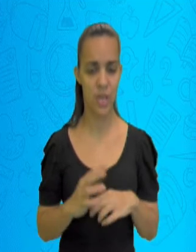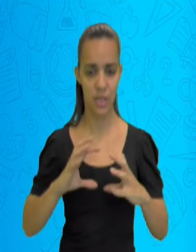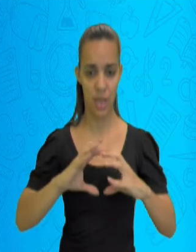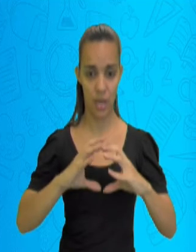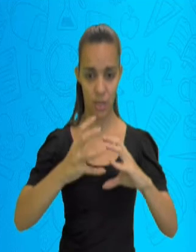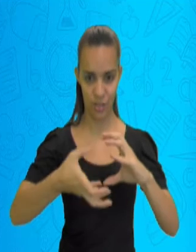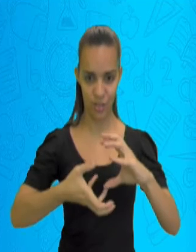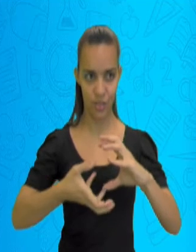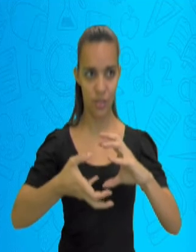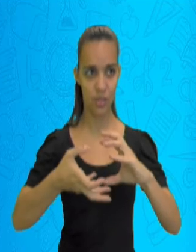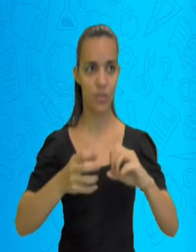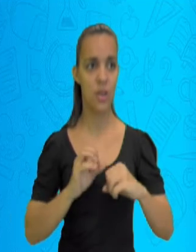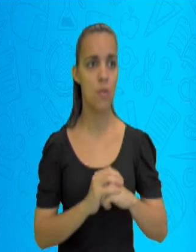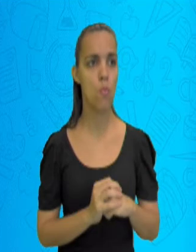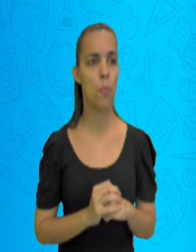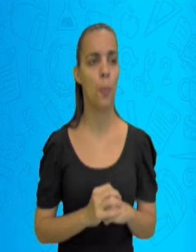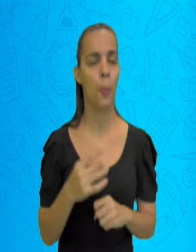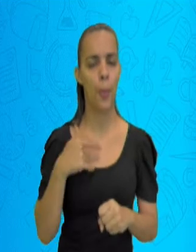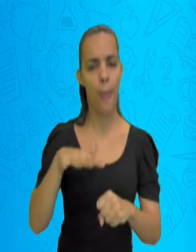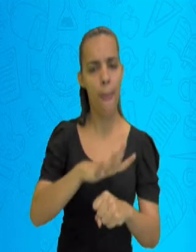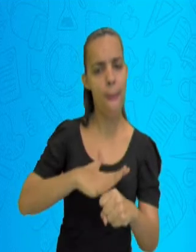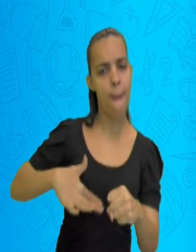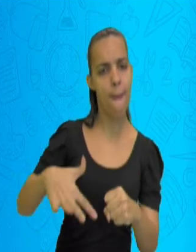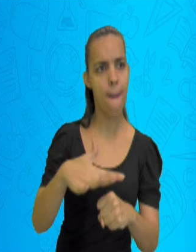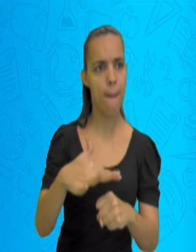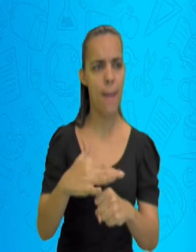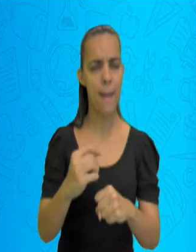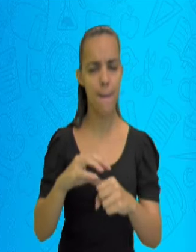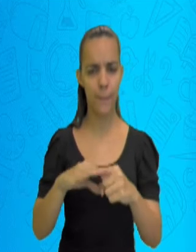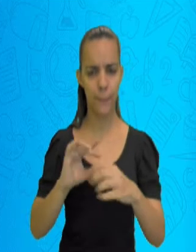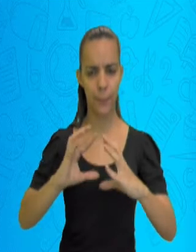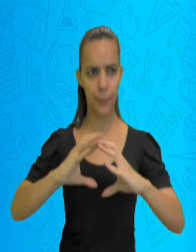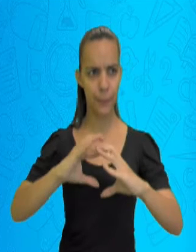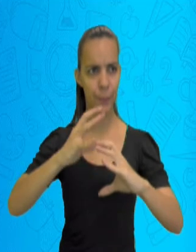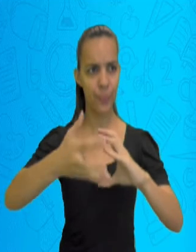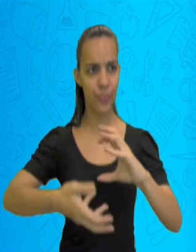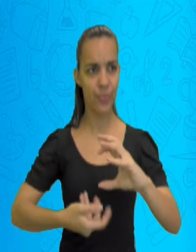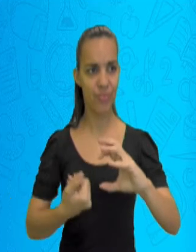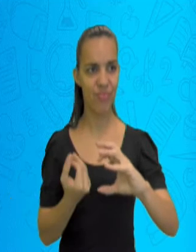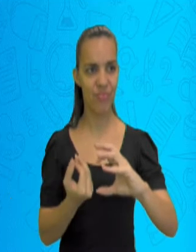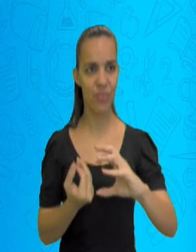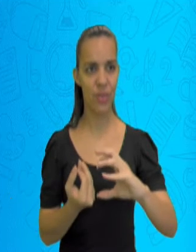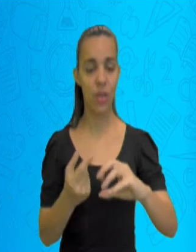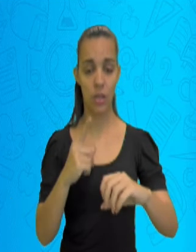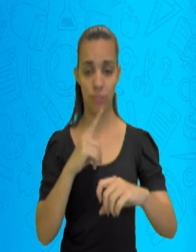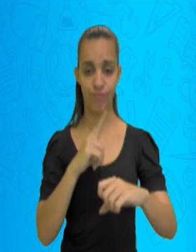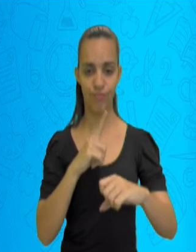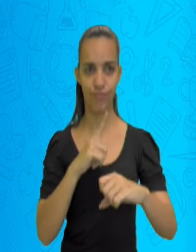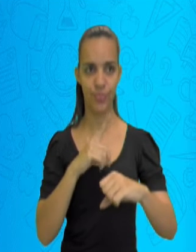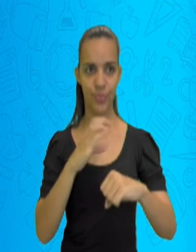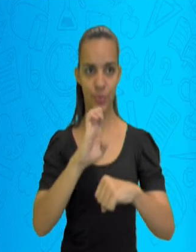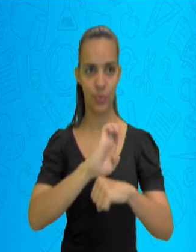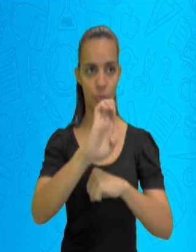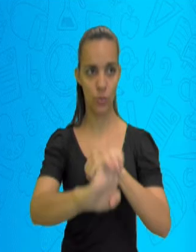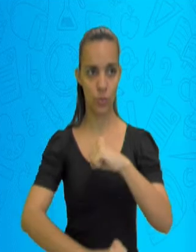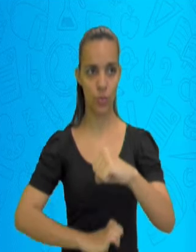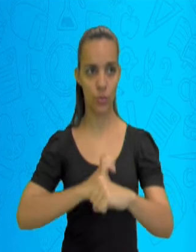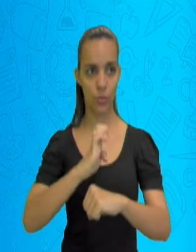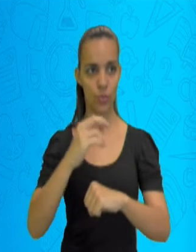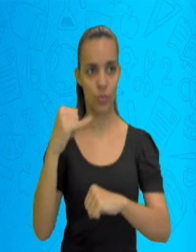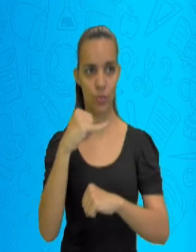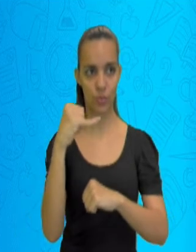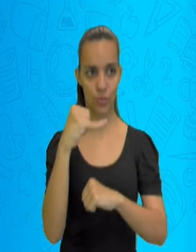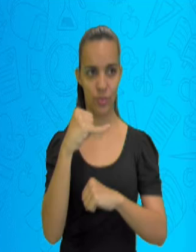eletrosfera. Na região eletrosfera estão os elétrons. Então,